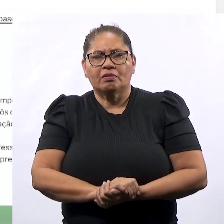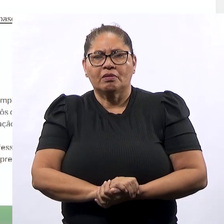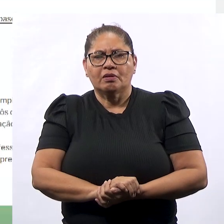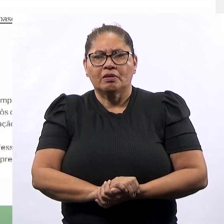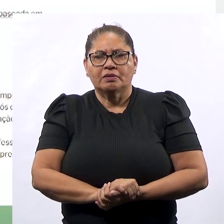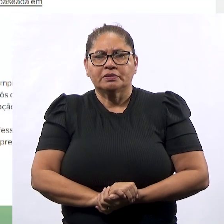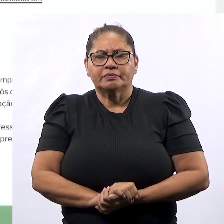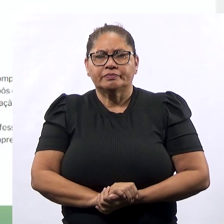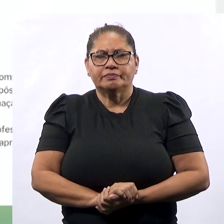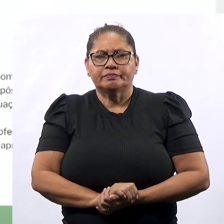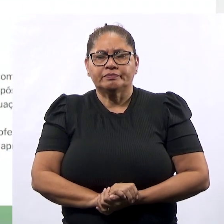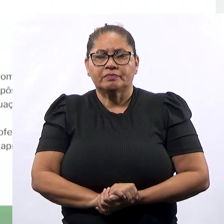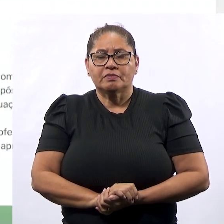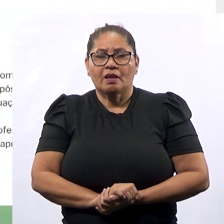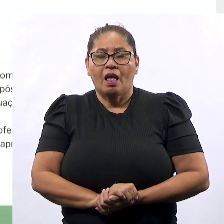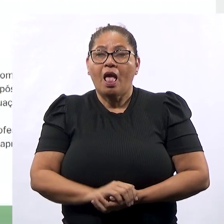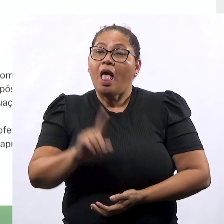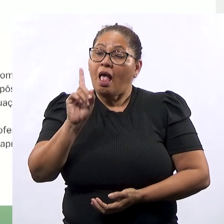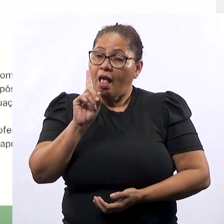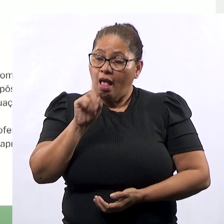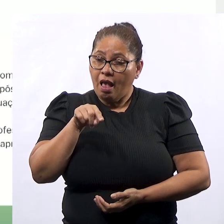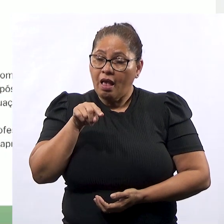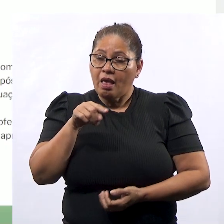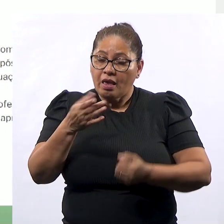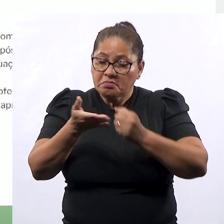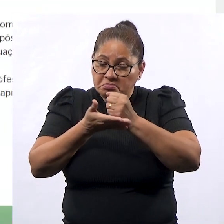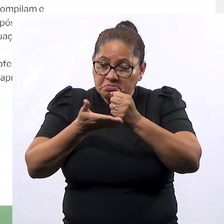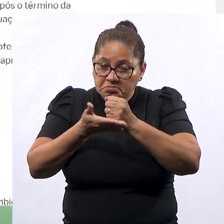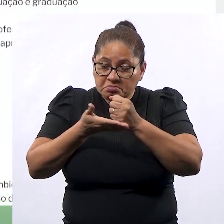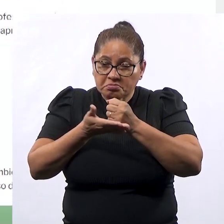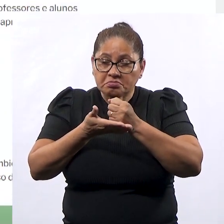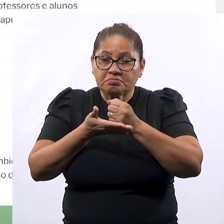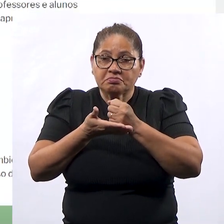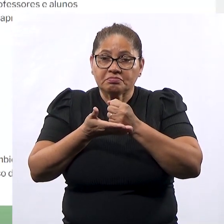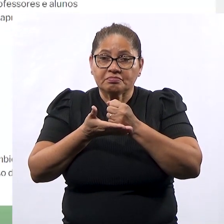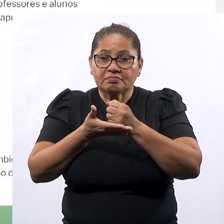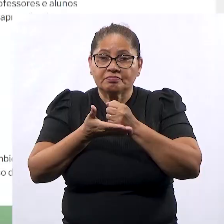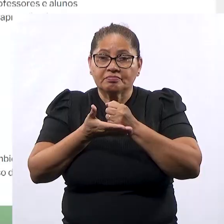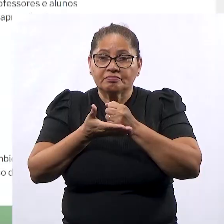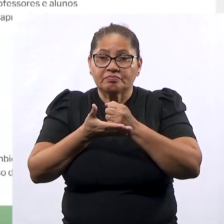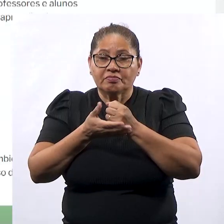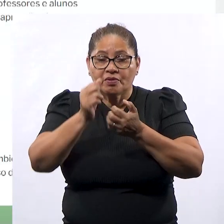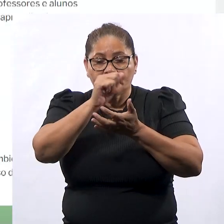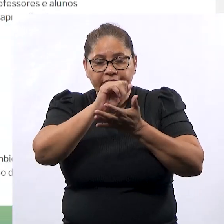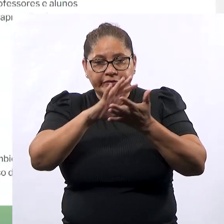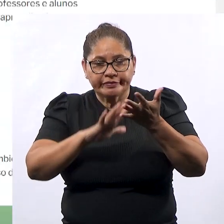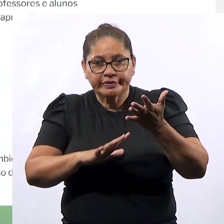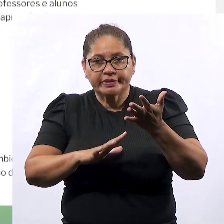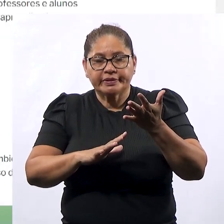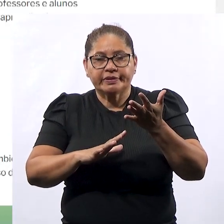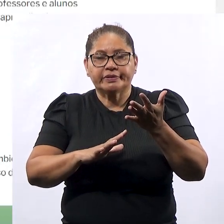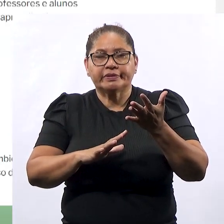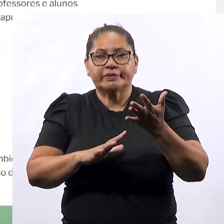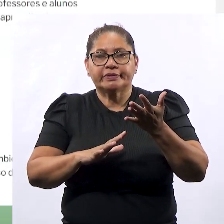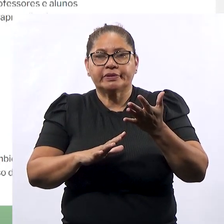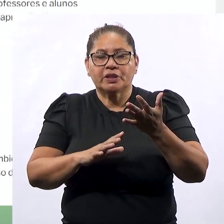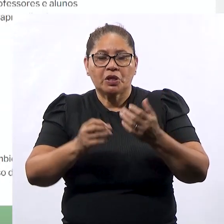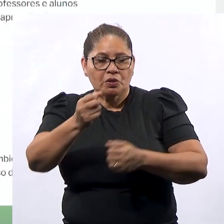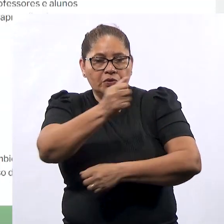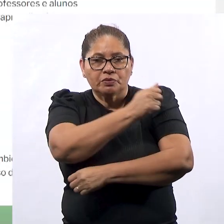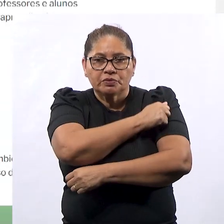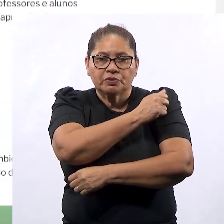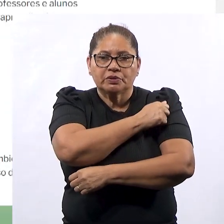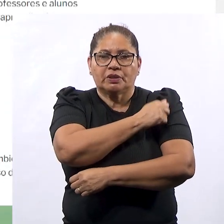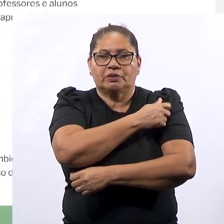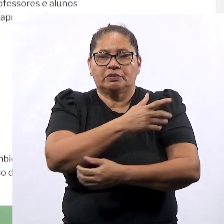atribuições renováveis, olha só, seriam basicamente uma tarefa renovável, uma tarefa